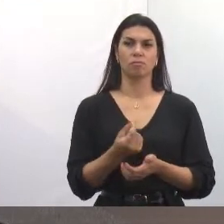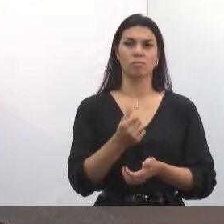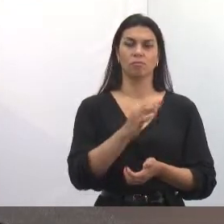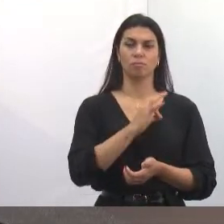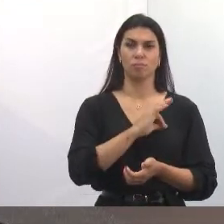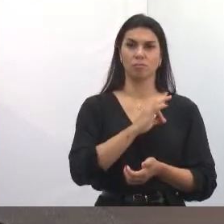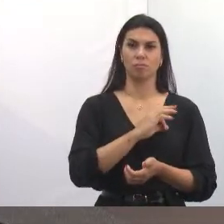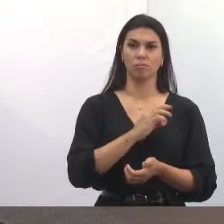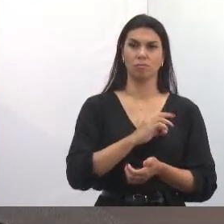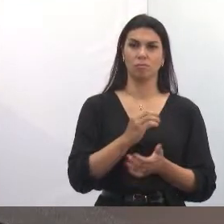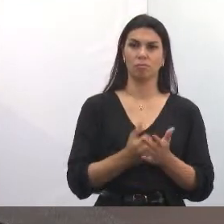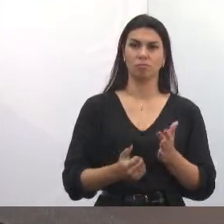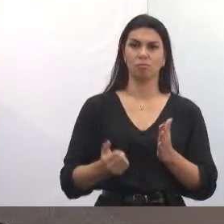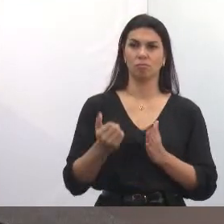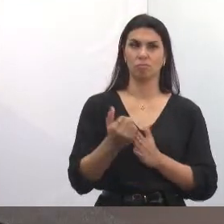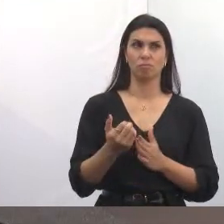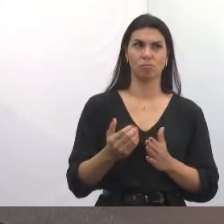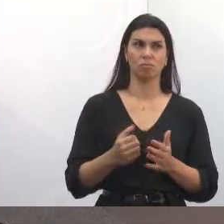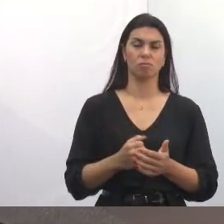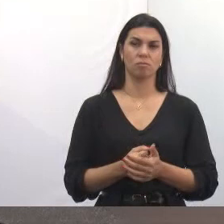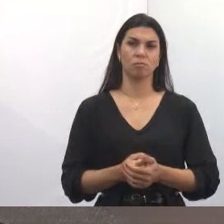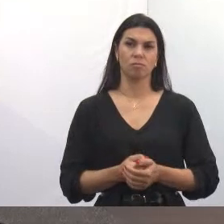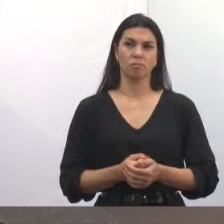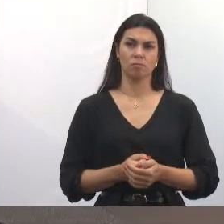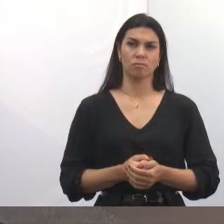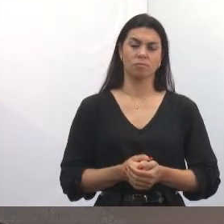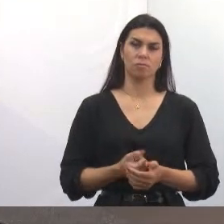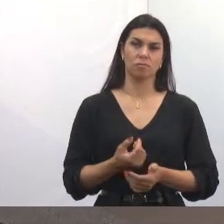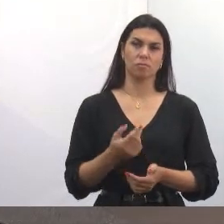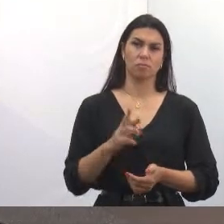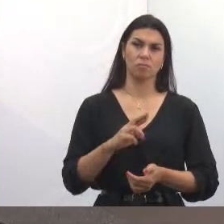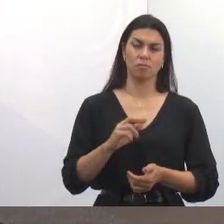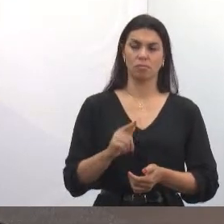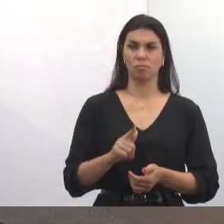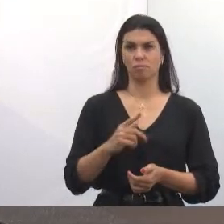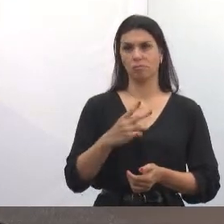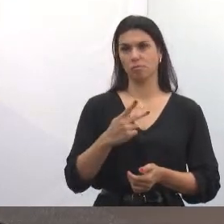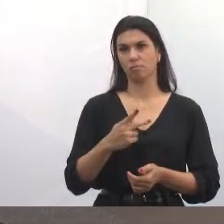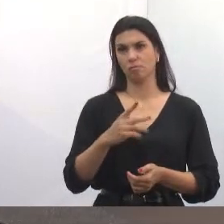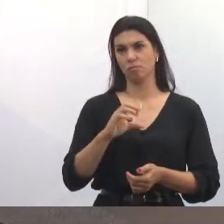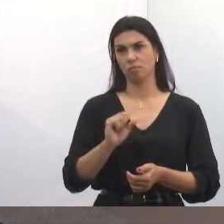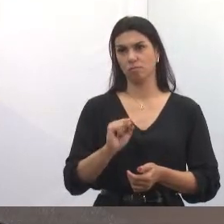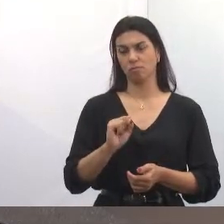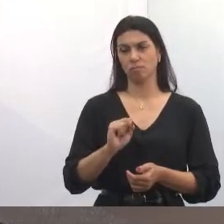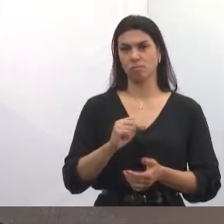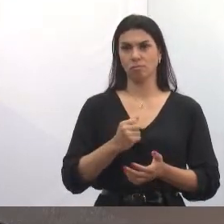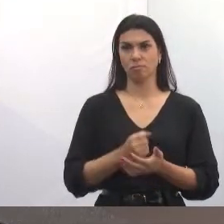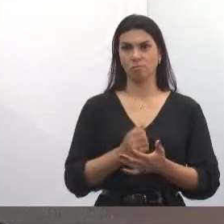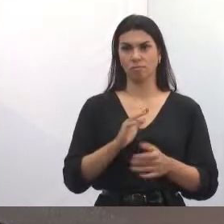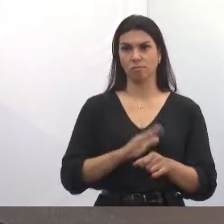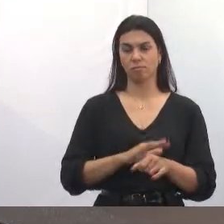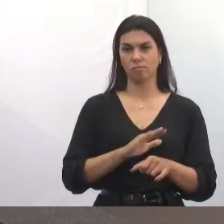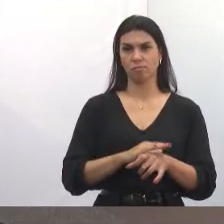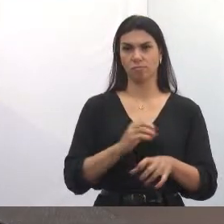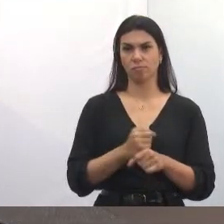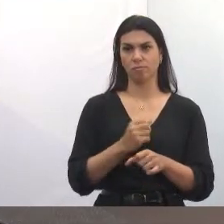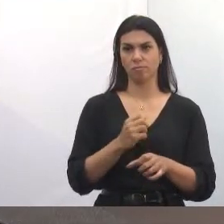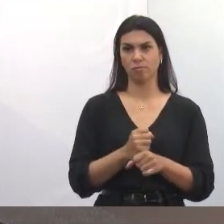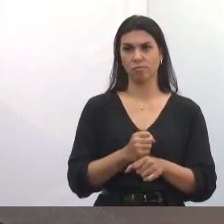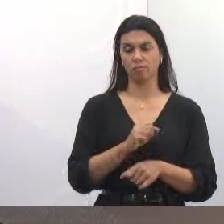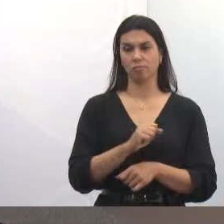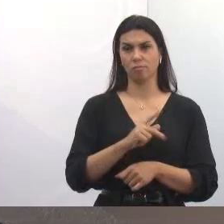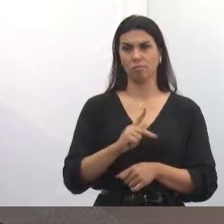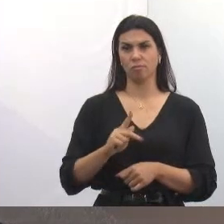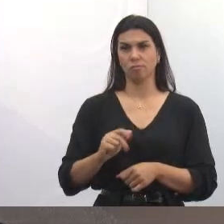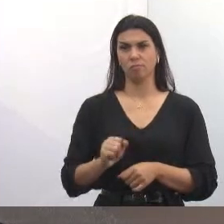pensionistas que ultrapassem o teto do RGPS, perfazem os seguintes montantes: